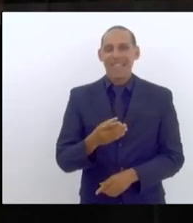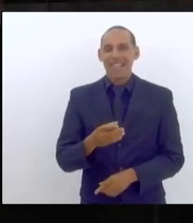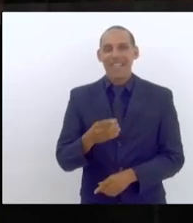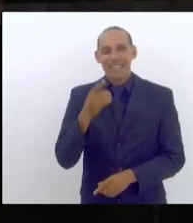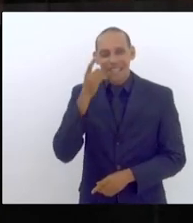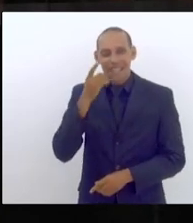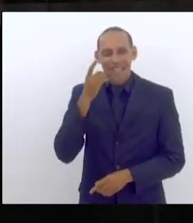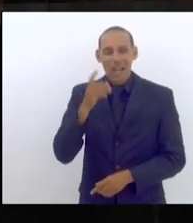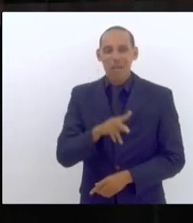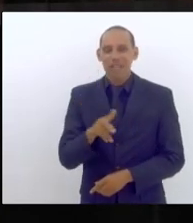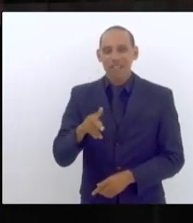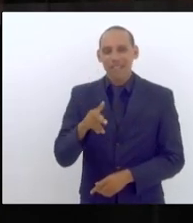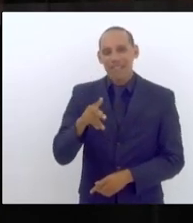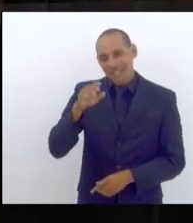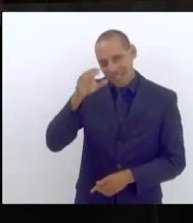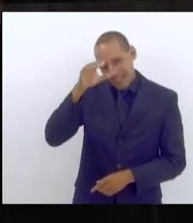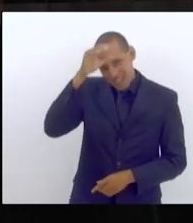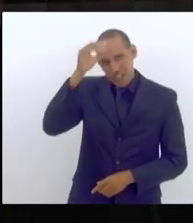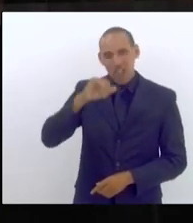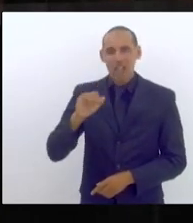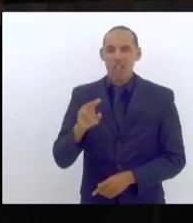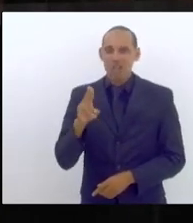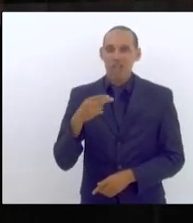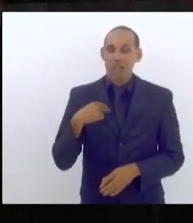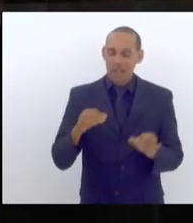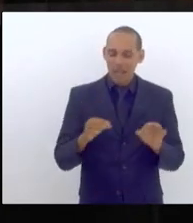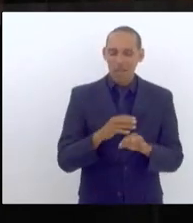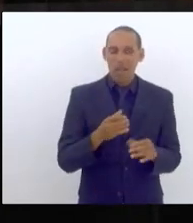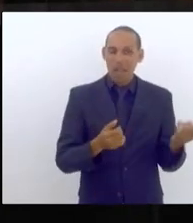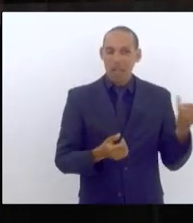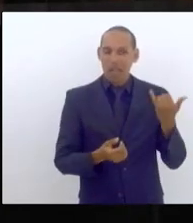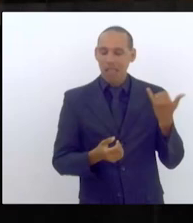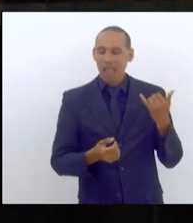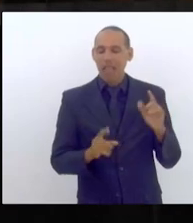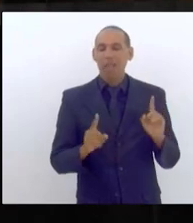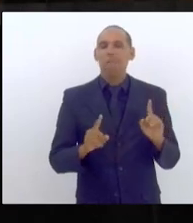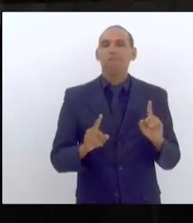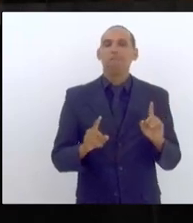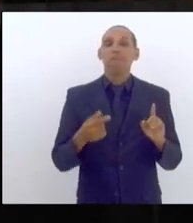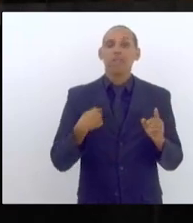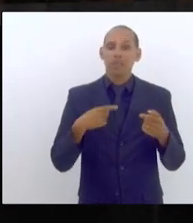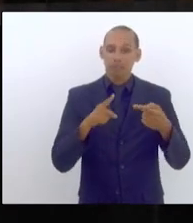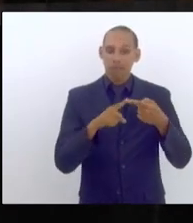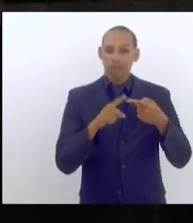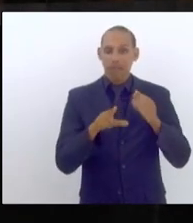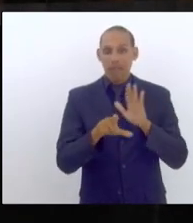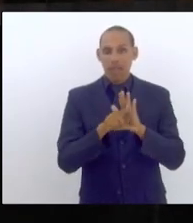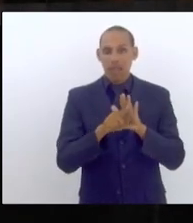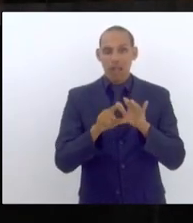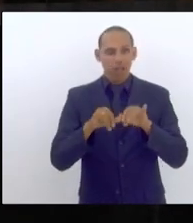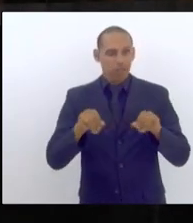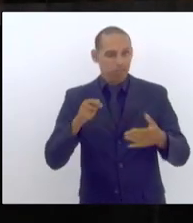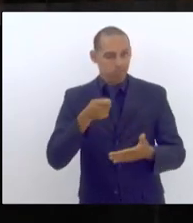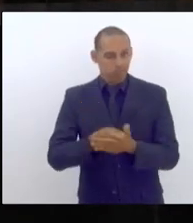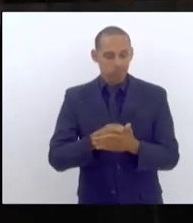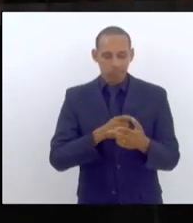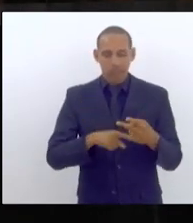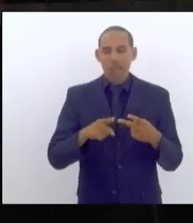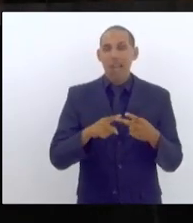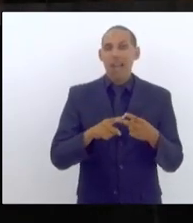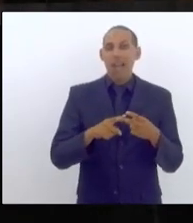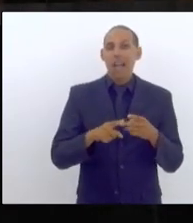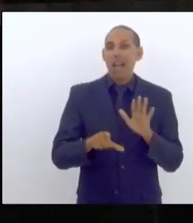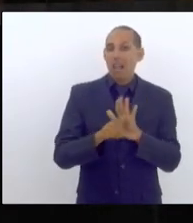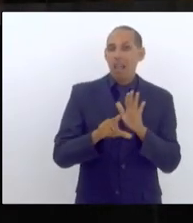trepidante presidenta Tia Ju. Eu mencionei a lei da notificação compulsória, a lei da chantagem sexual